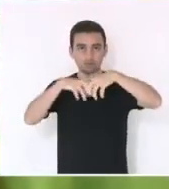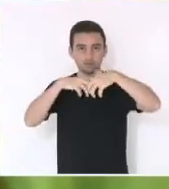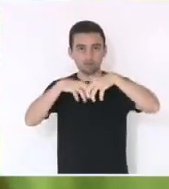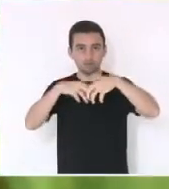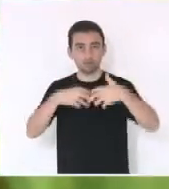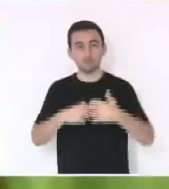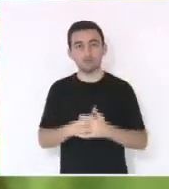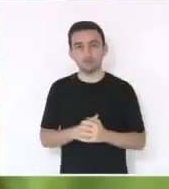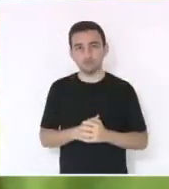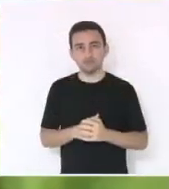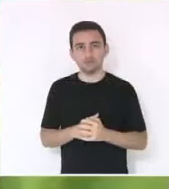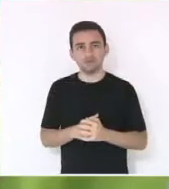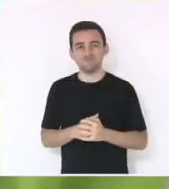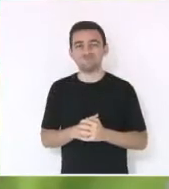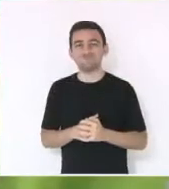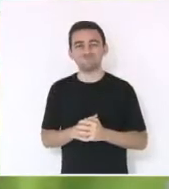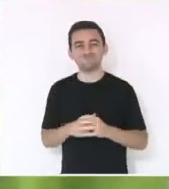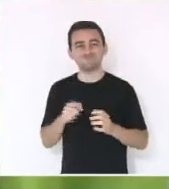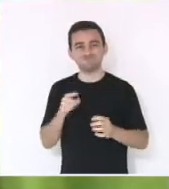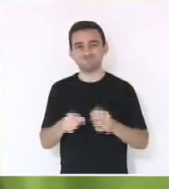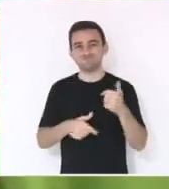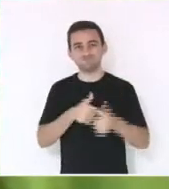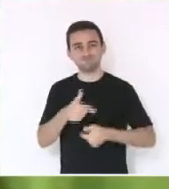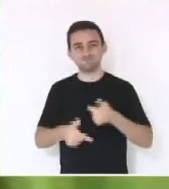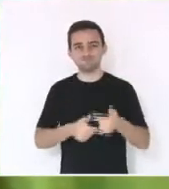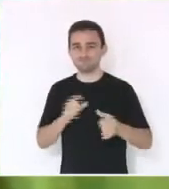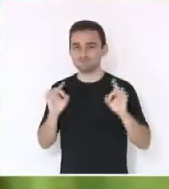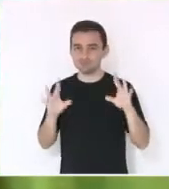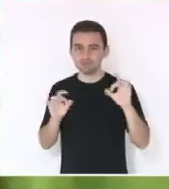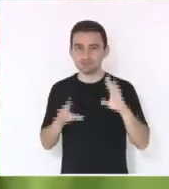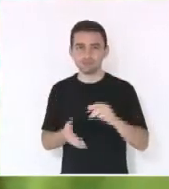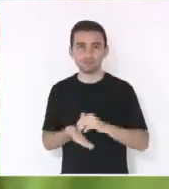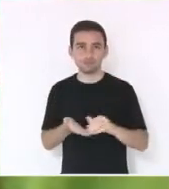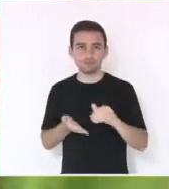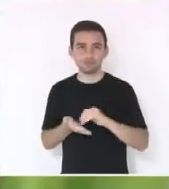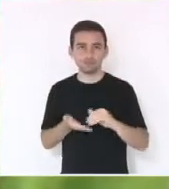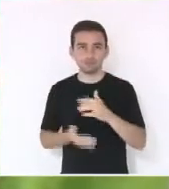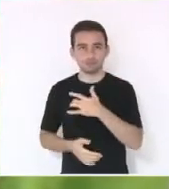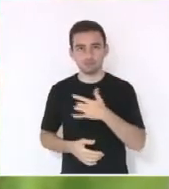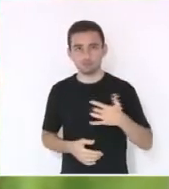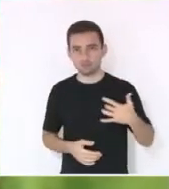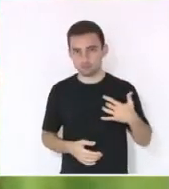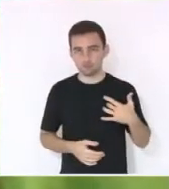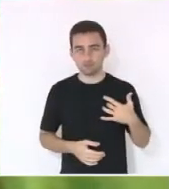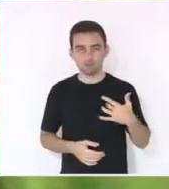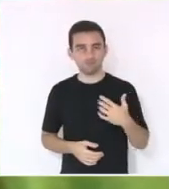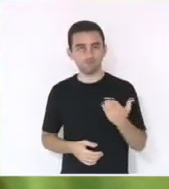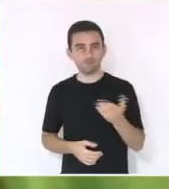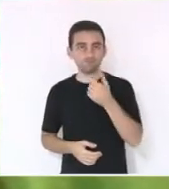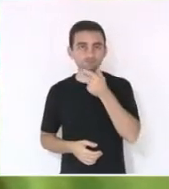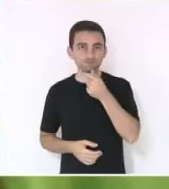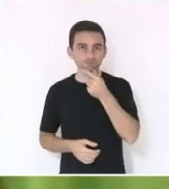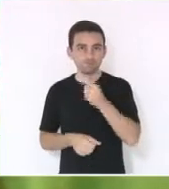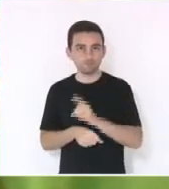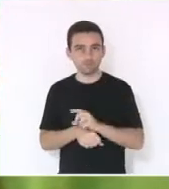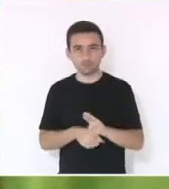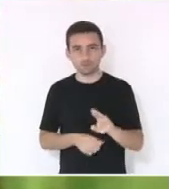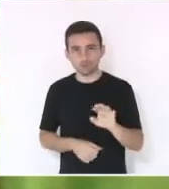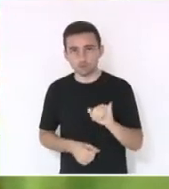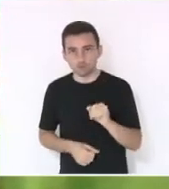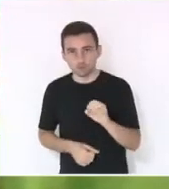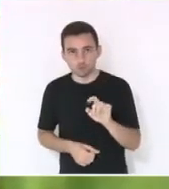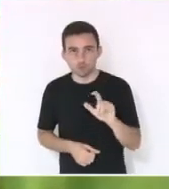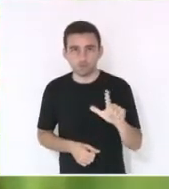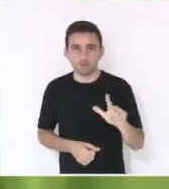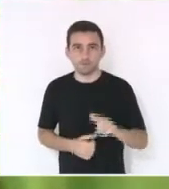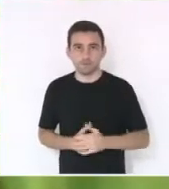sentido é desenvolvido pela Secretaria da Saúde, na pessoa do Dr. Joel. Dr. Joel